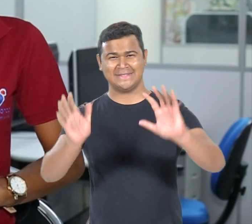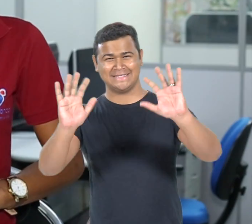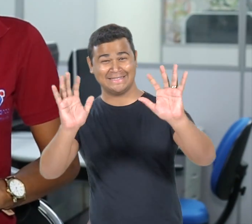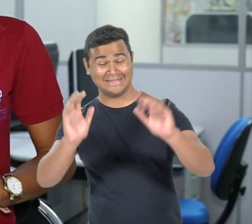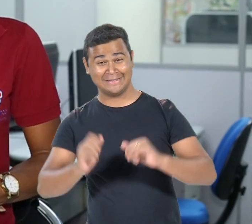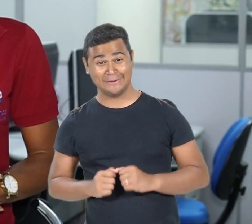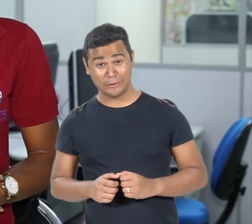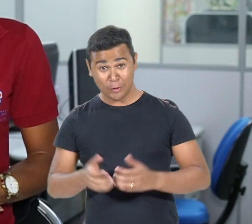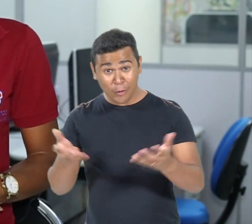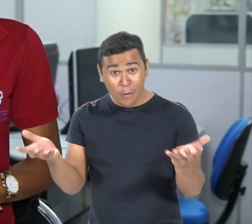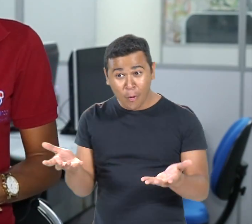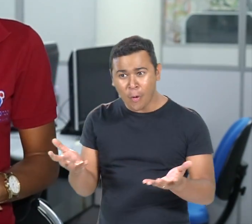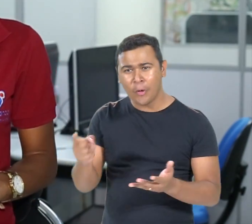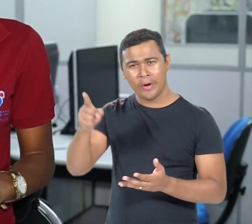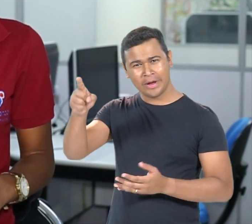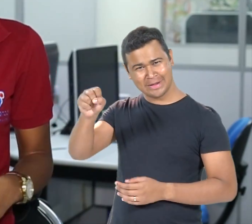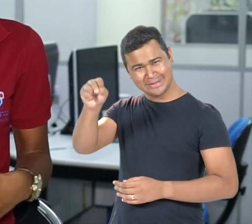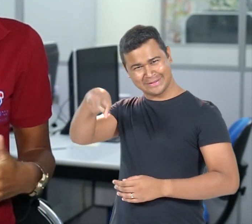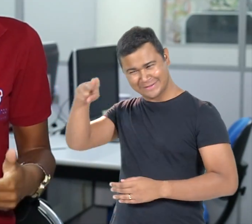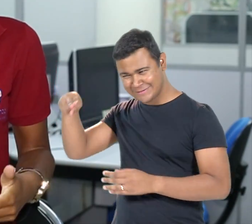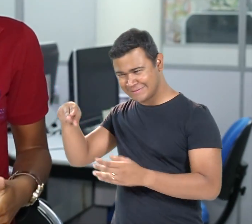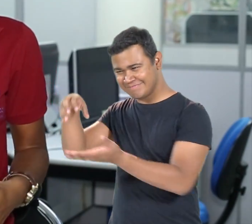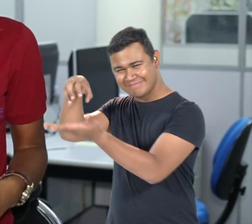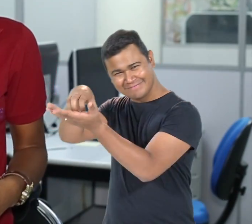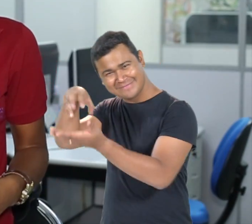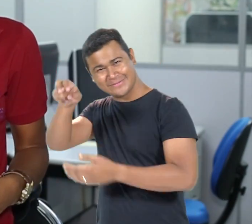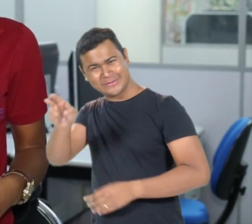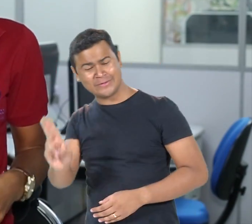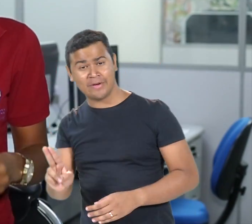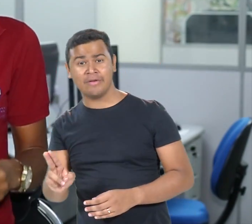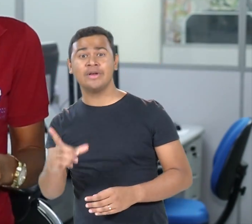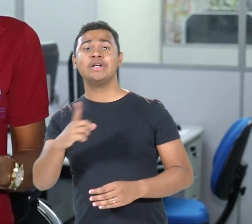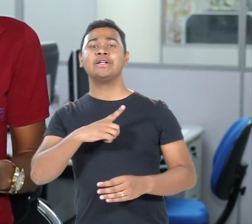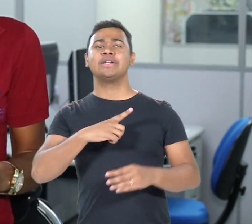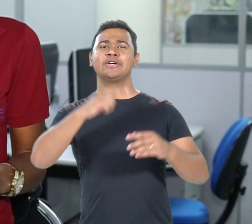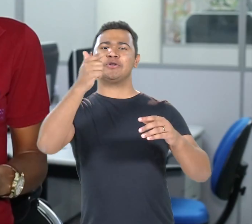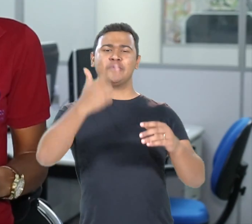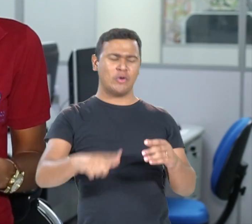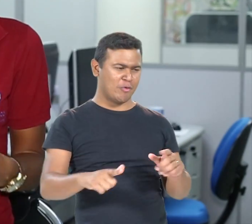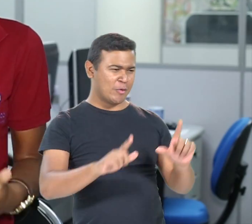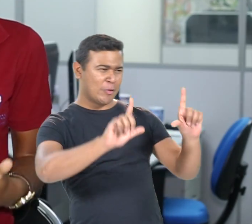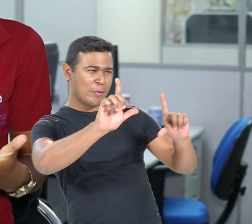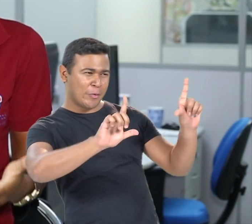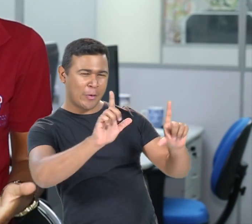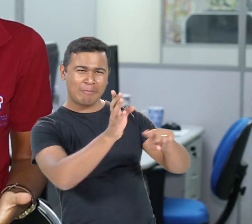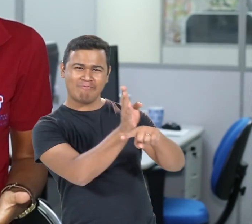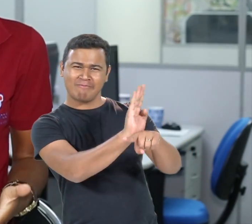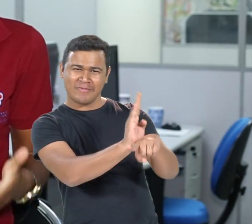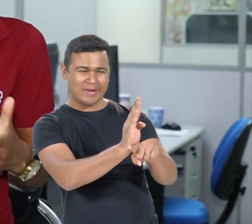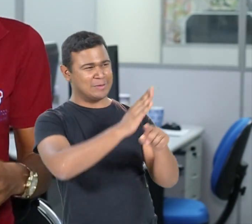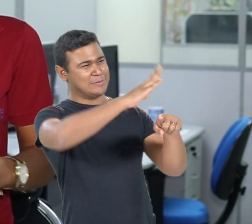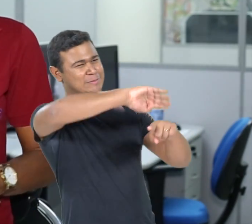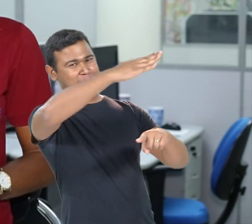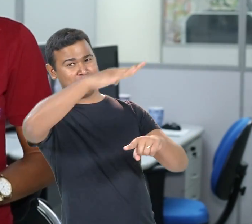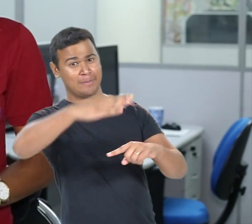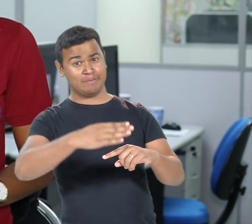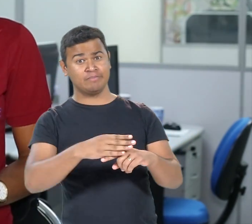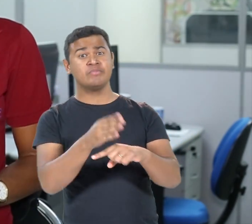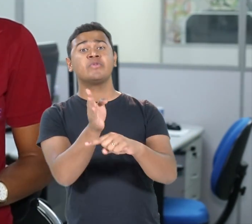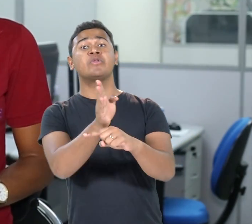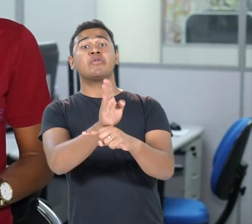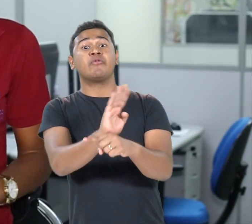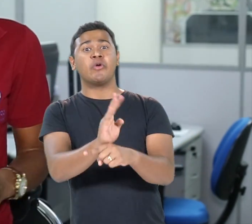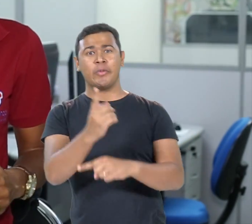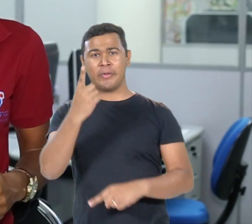Olá, acontece hoje no campus da Univasf em São Raimundo Nonato mais uma edição do Cena na Serra. O filme da vez